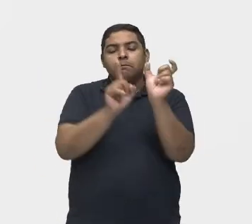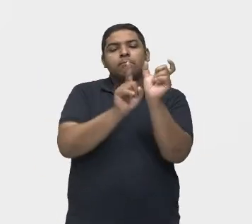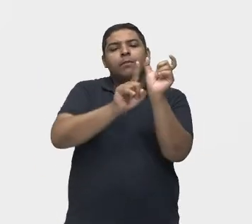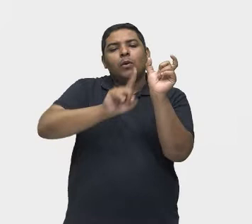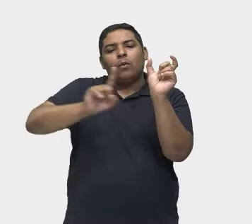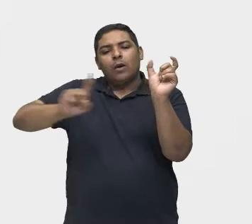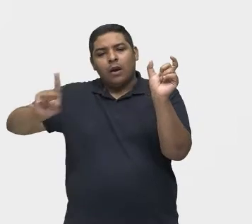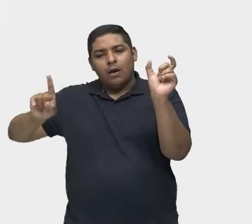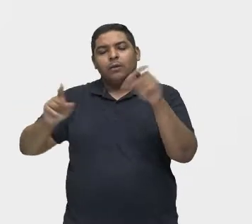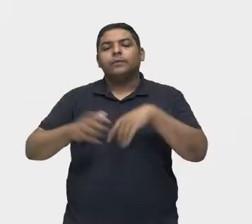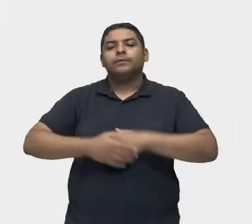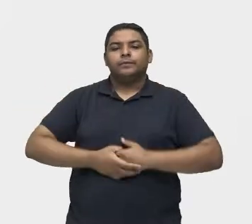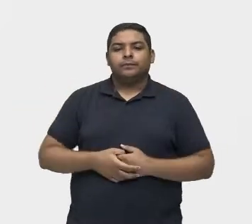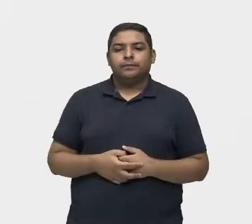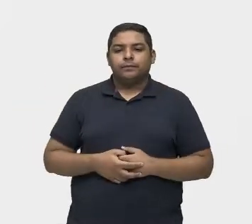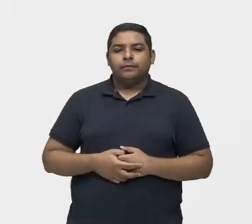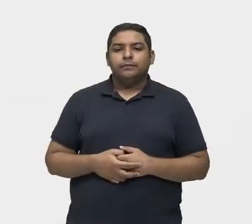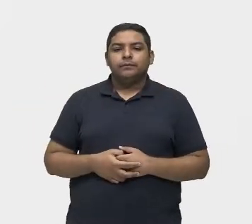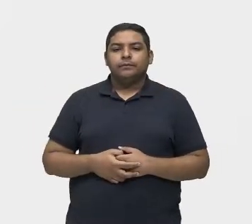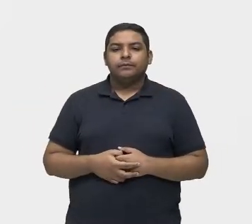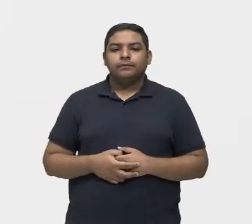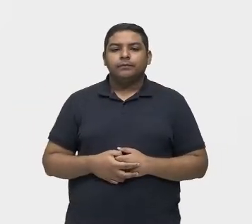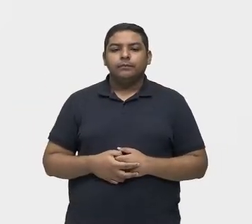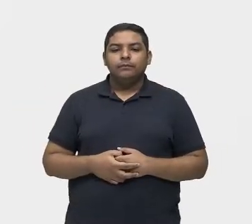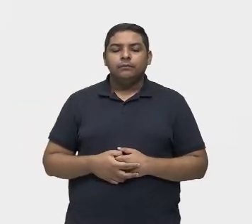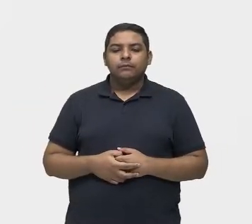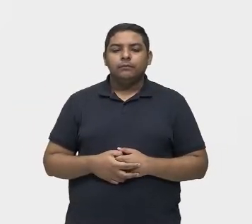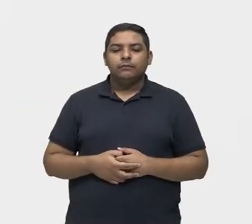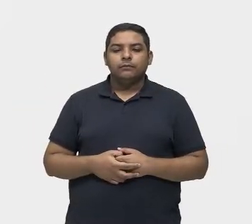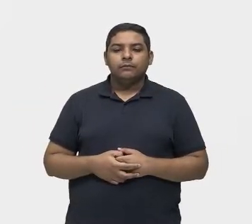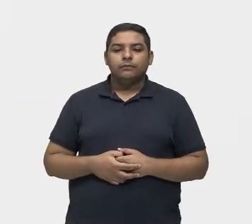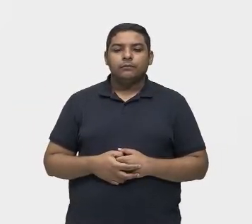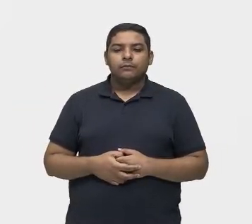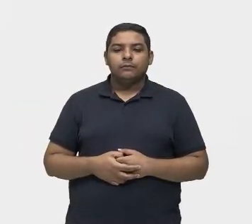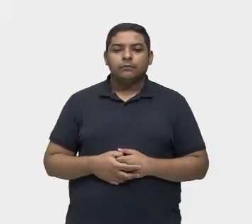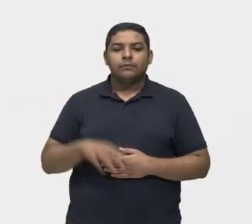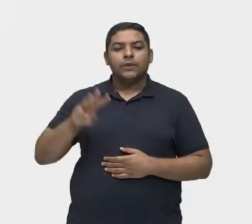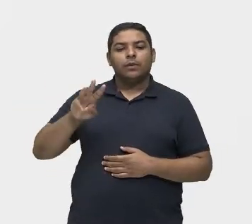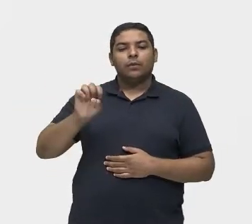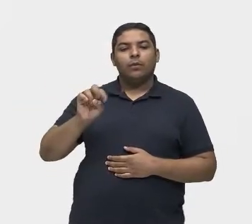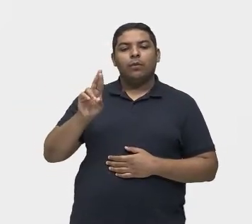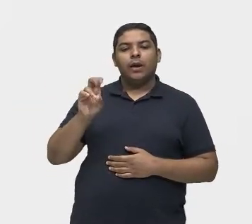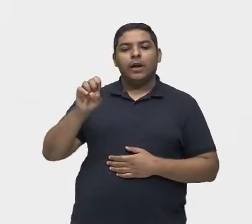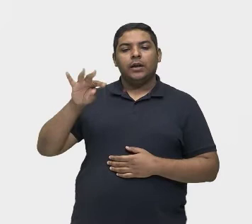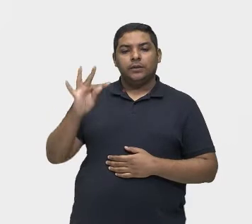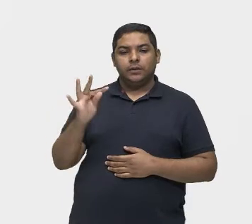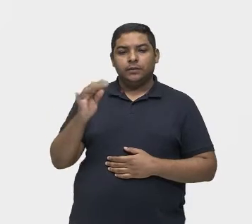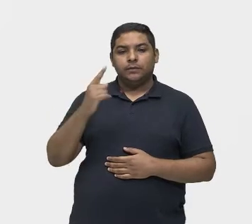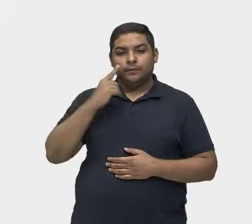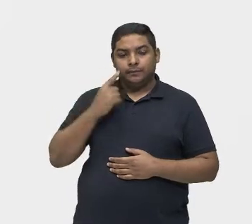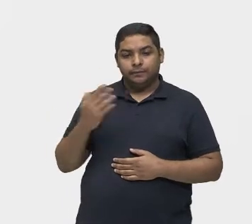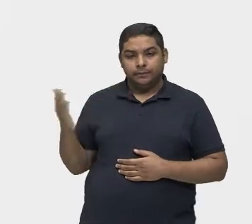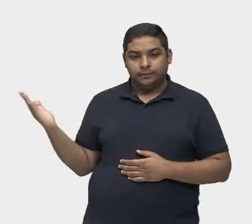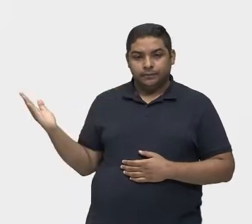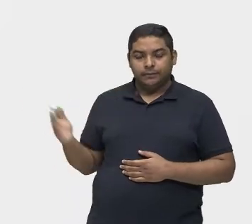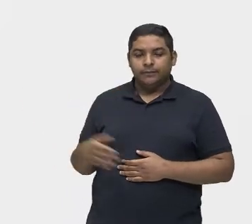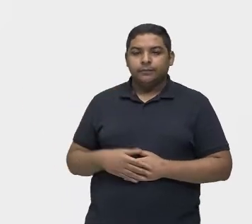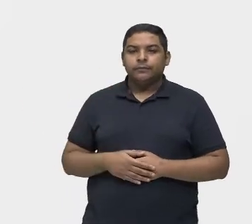were, mais not, nesse caso, a forma abreviada weren't. Ok? Outro exemplo.